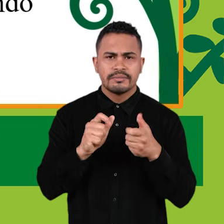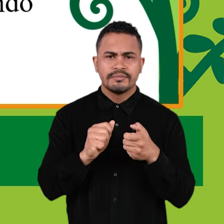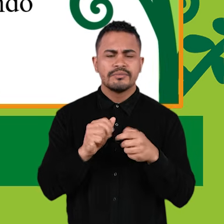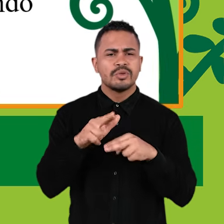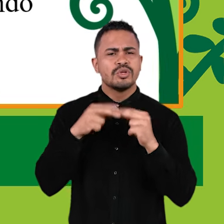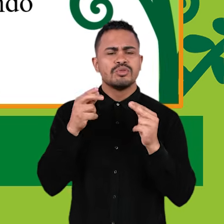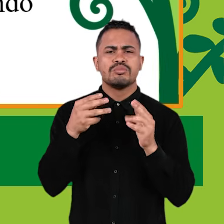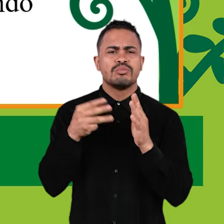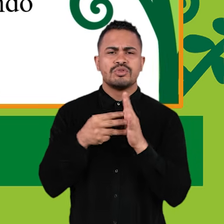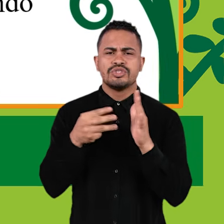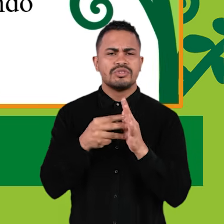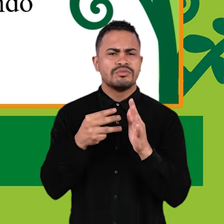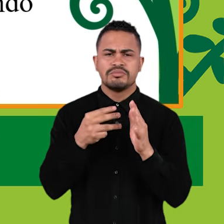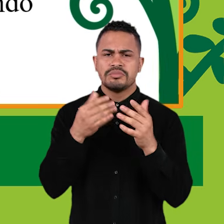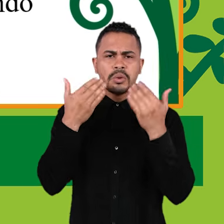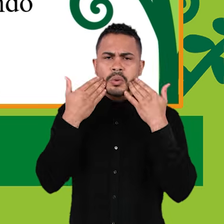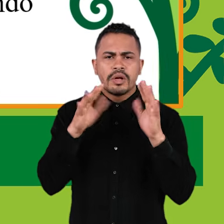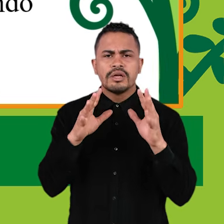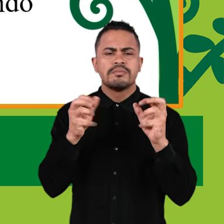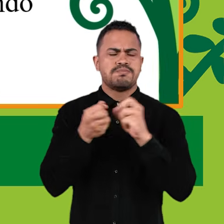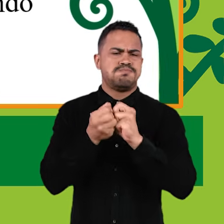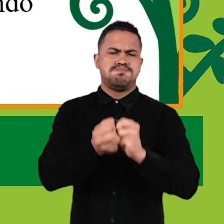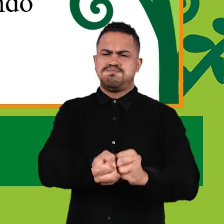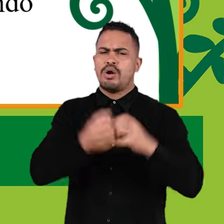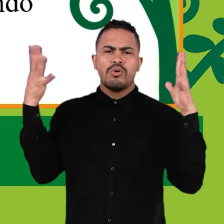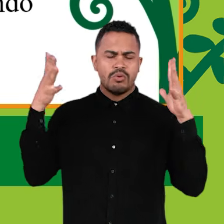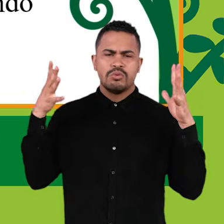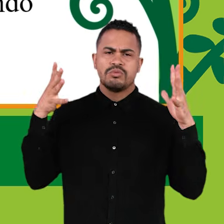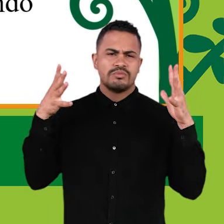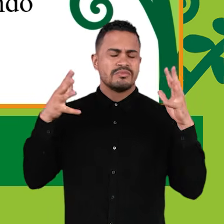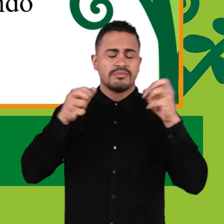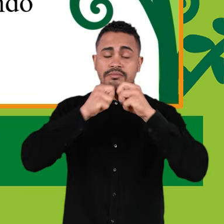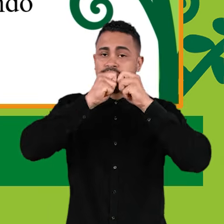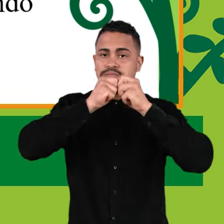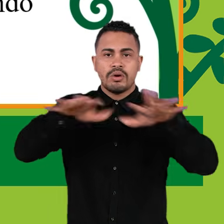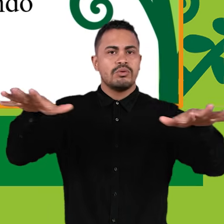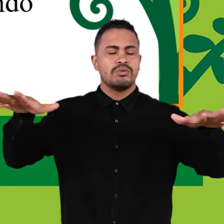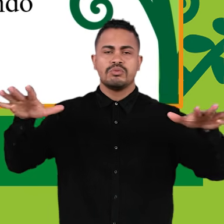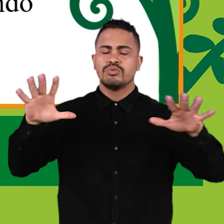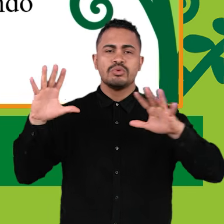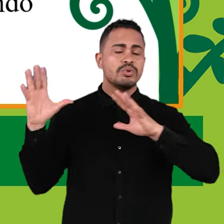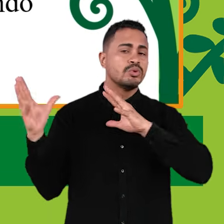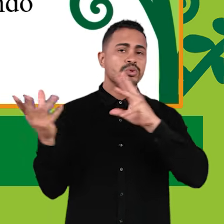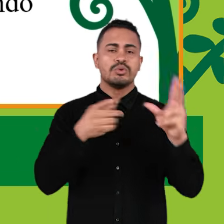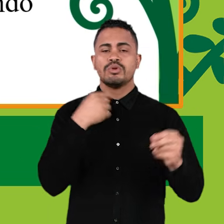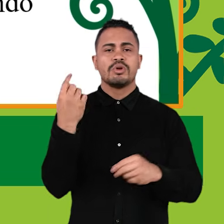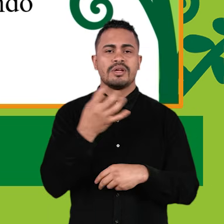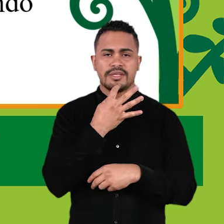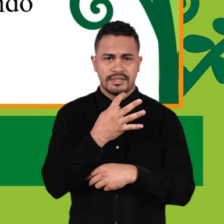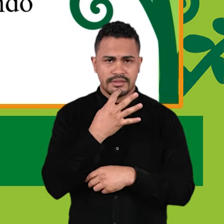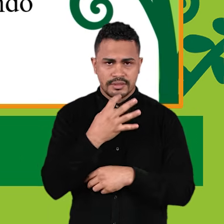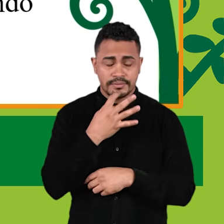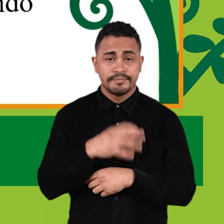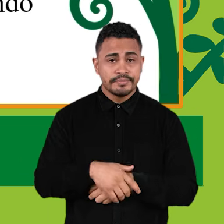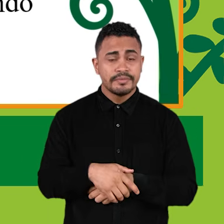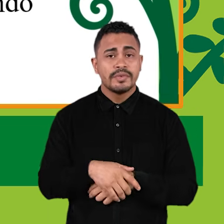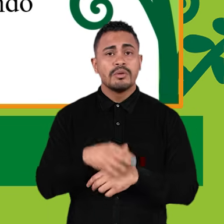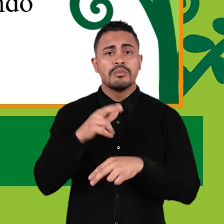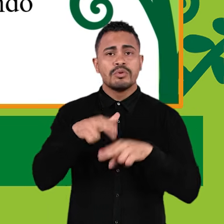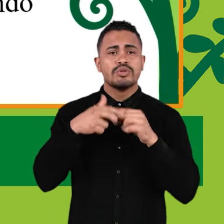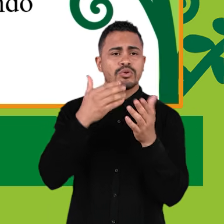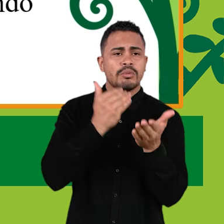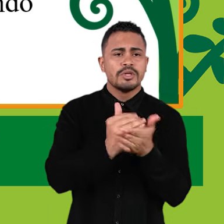um motivo ainda não conhecido, elas se expandiram violentamente, espalhando tudo que nós conhecemos, né, pelo nada. E aí o